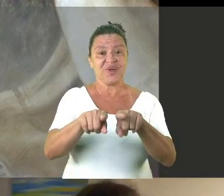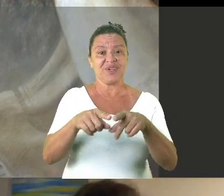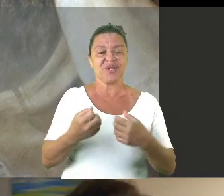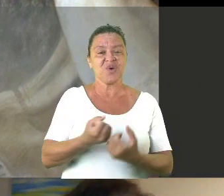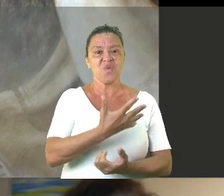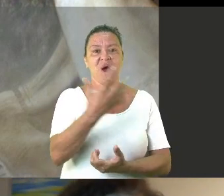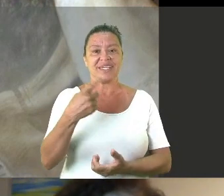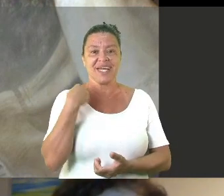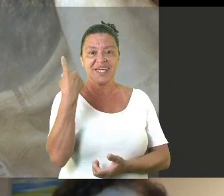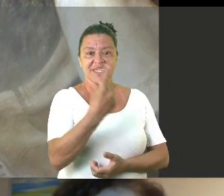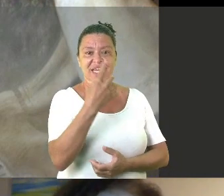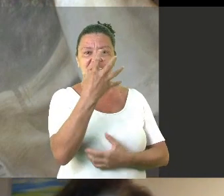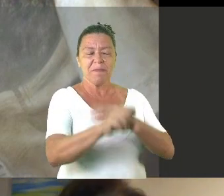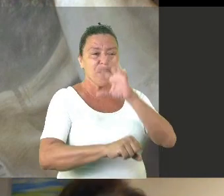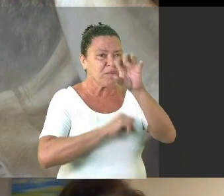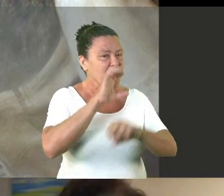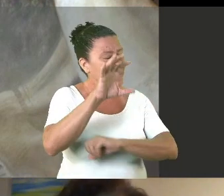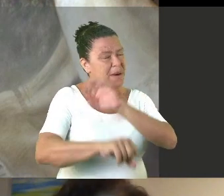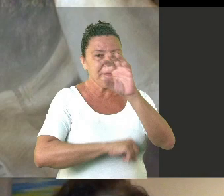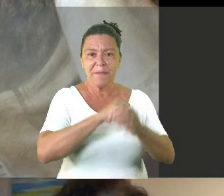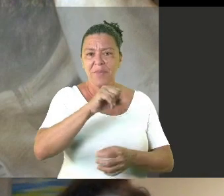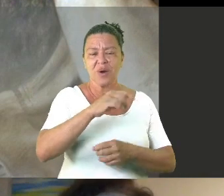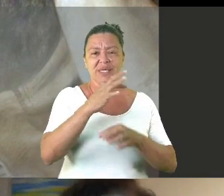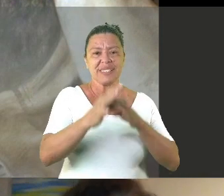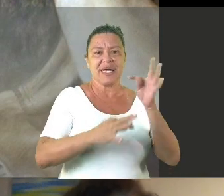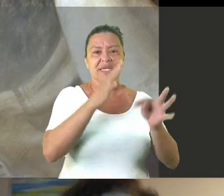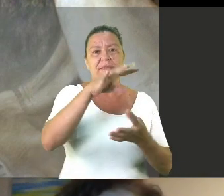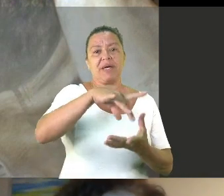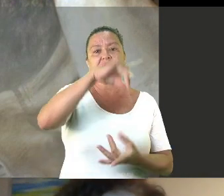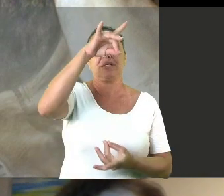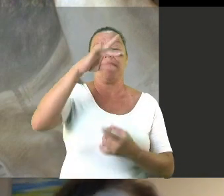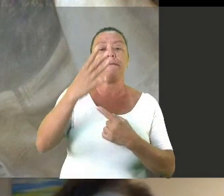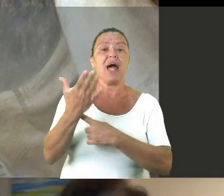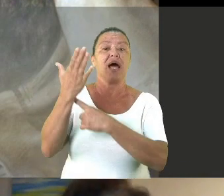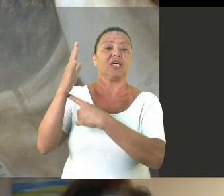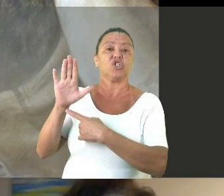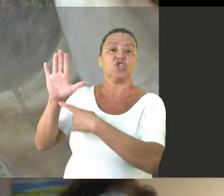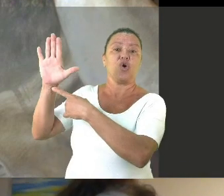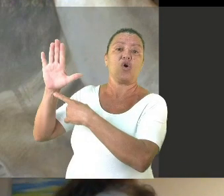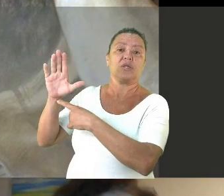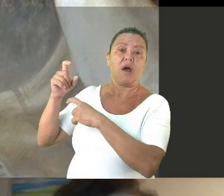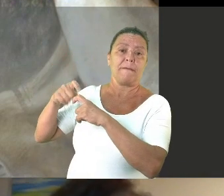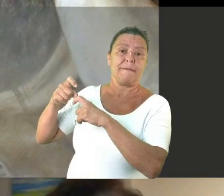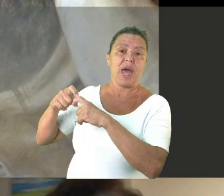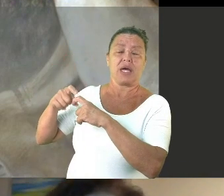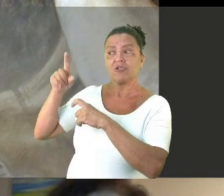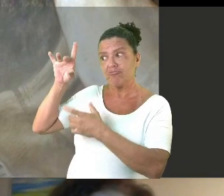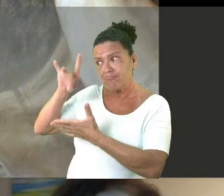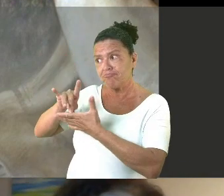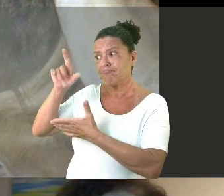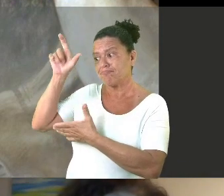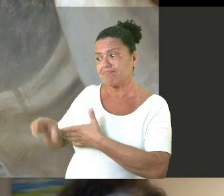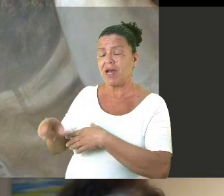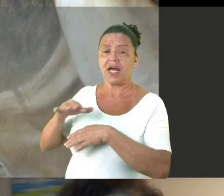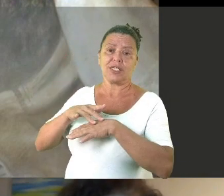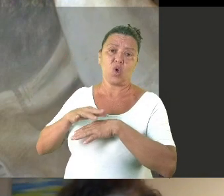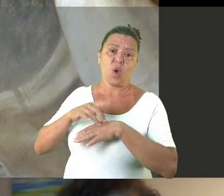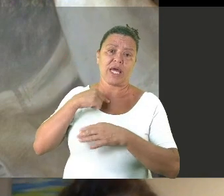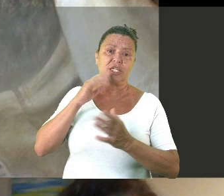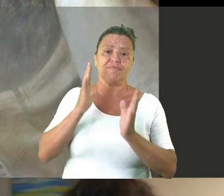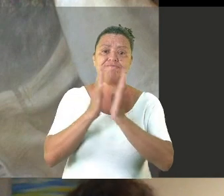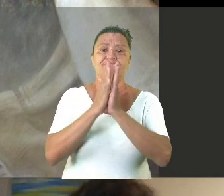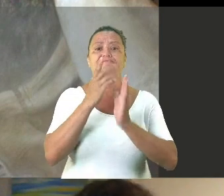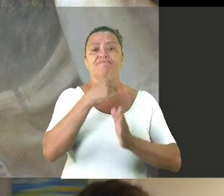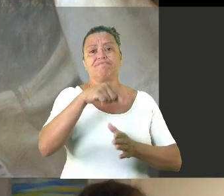nós não busca os tratamentos espirituais para auxiliar o tratamento médico para alguma doença que a gente está